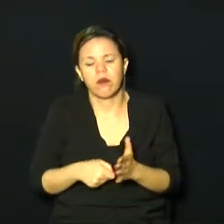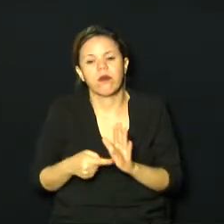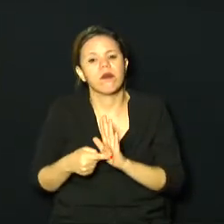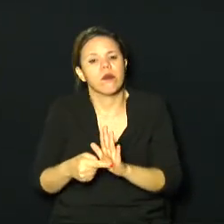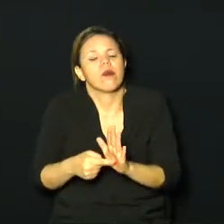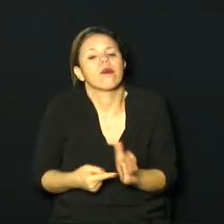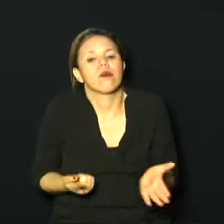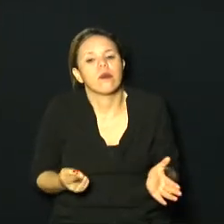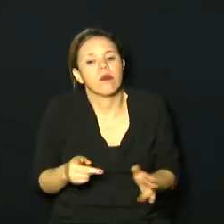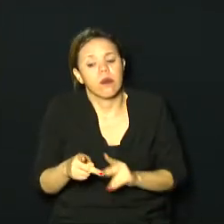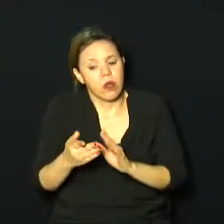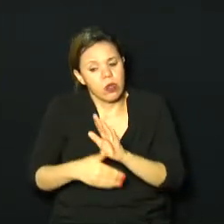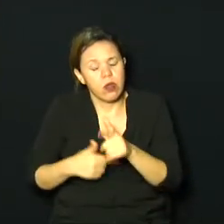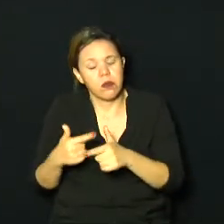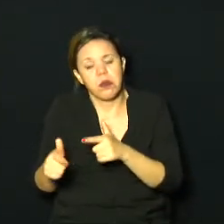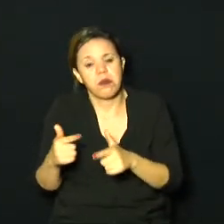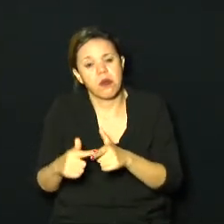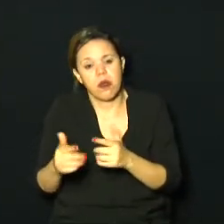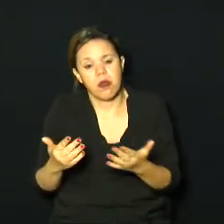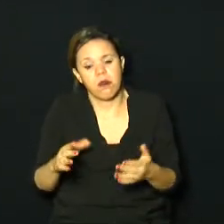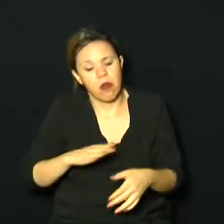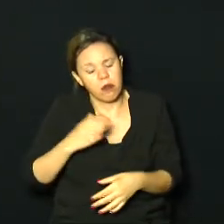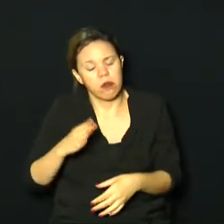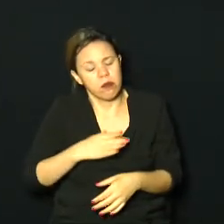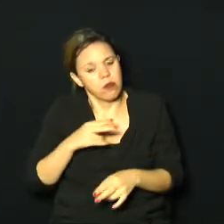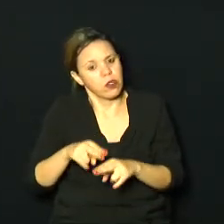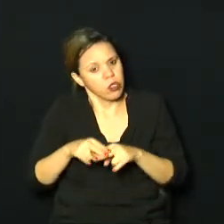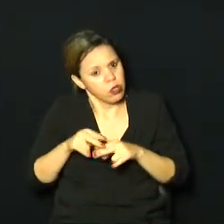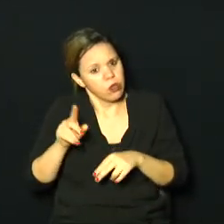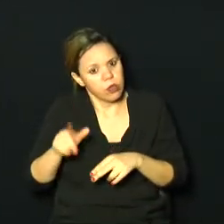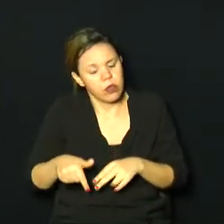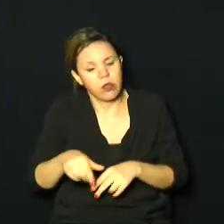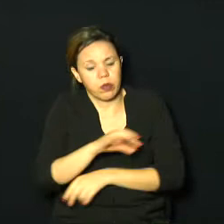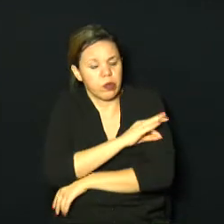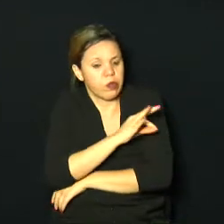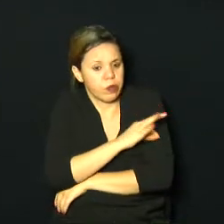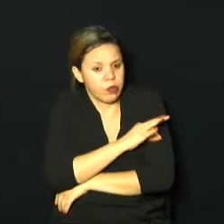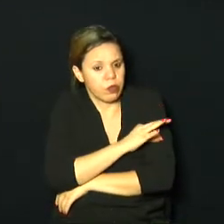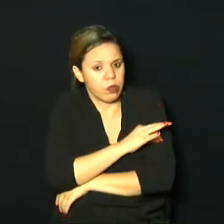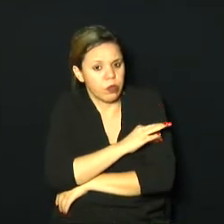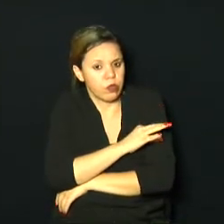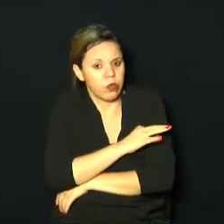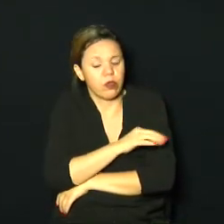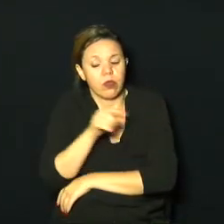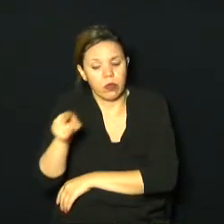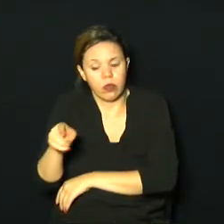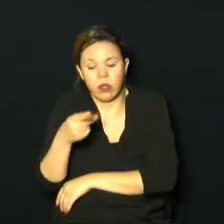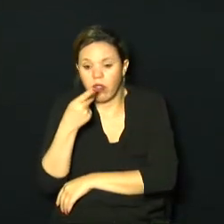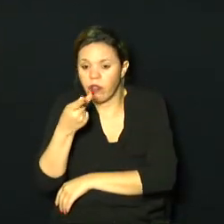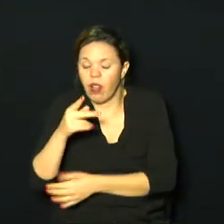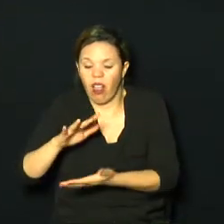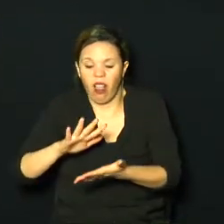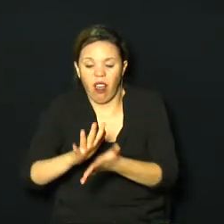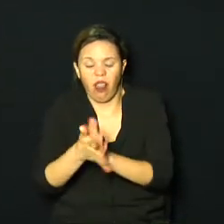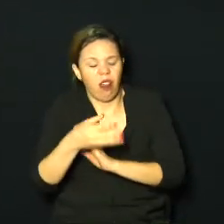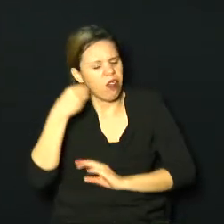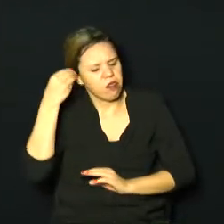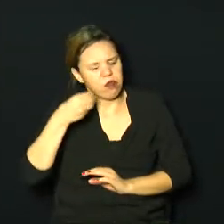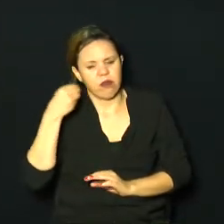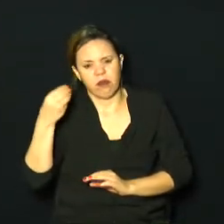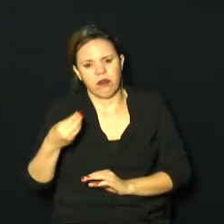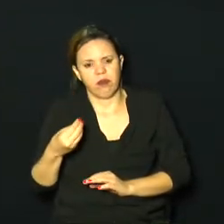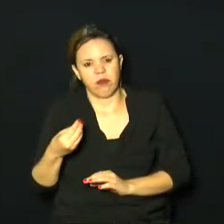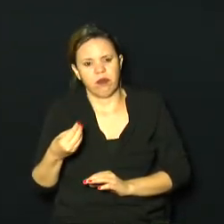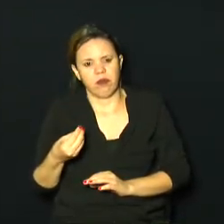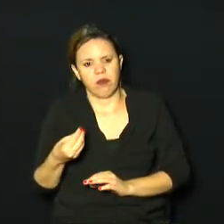ferida desses problemas. E talvez por isso, e aí é a prefeitura que está com a palavra, que ela tenta esmagar essa experiência,